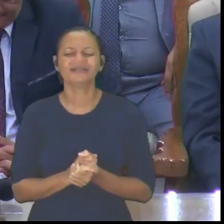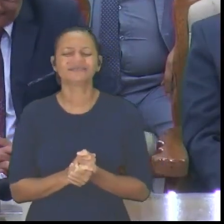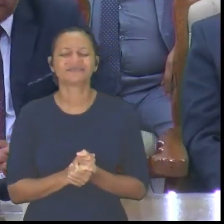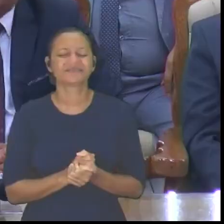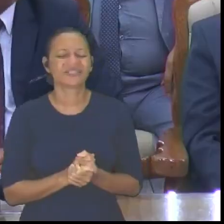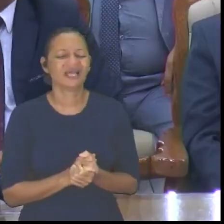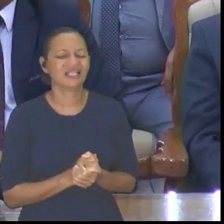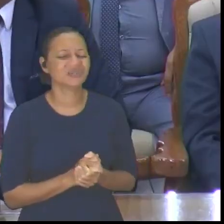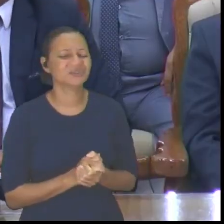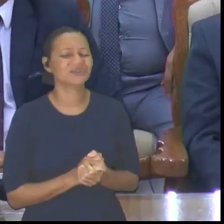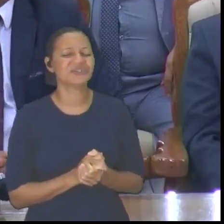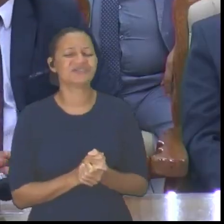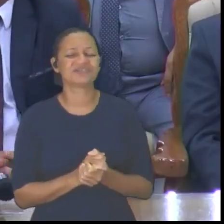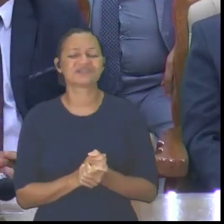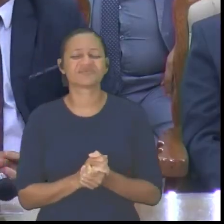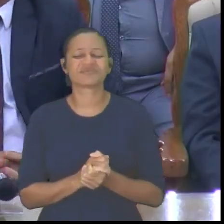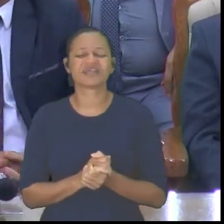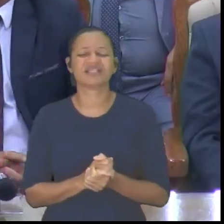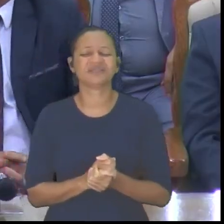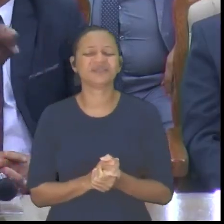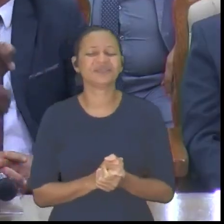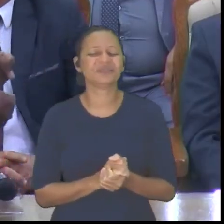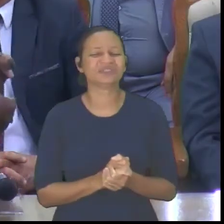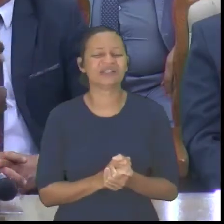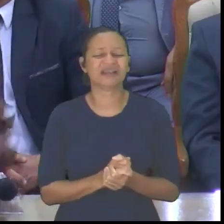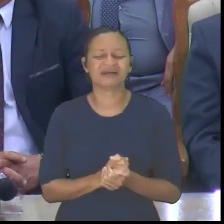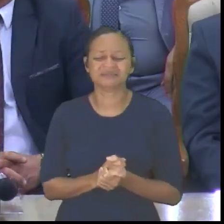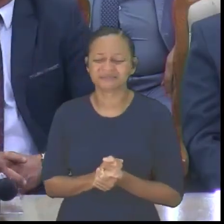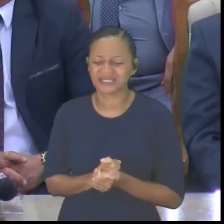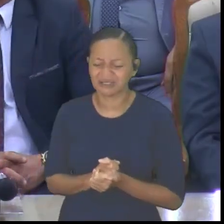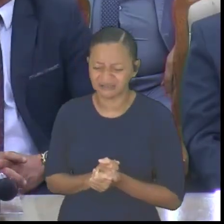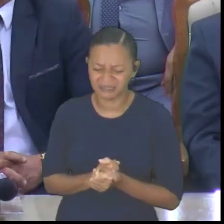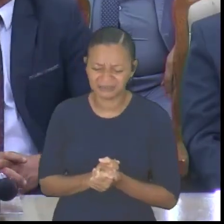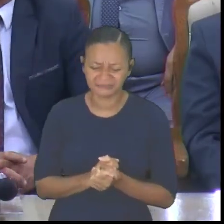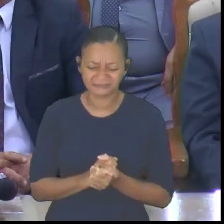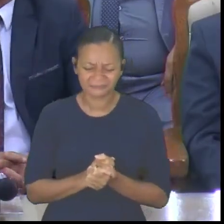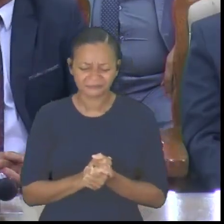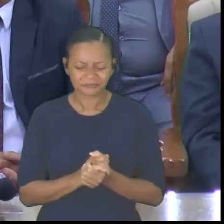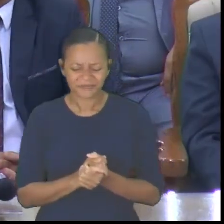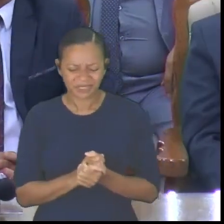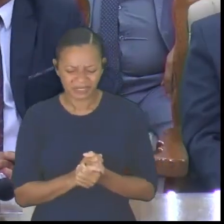Dai o Isare, vai o que quer.